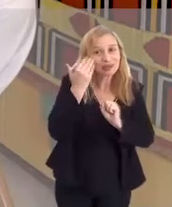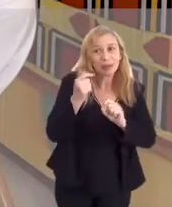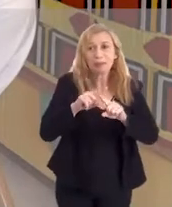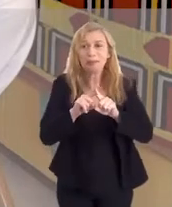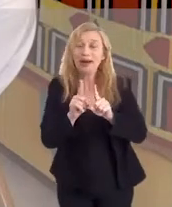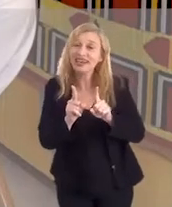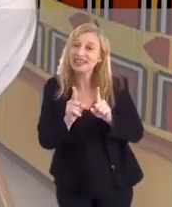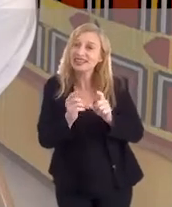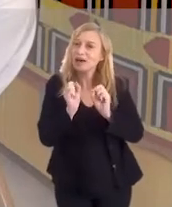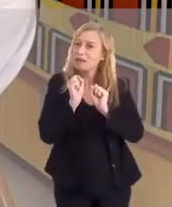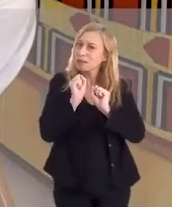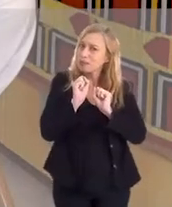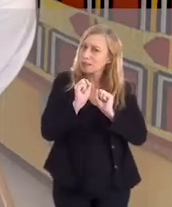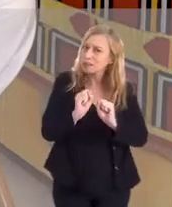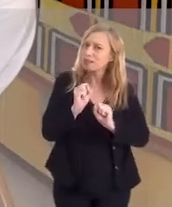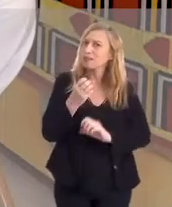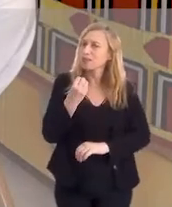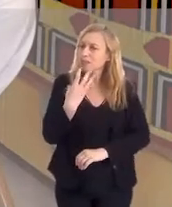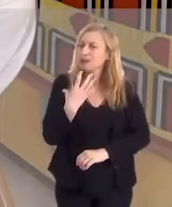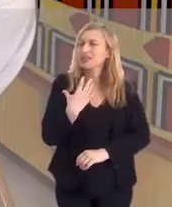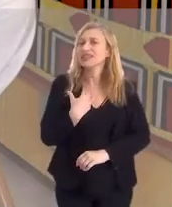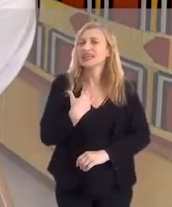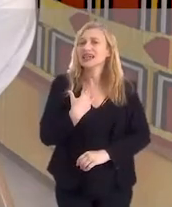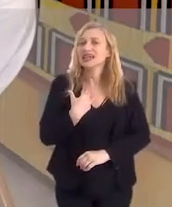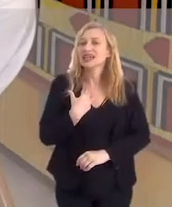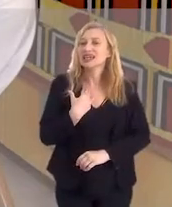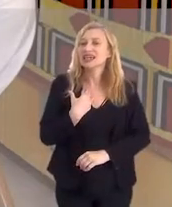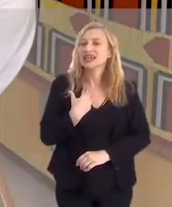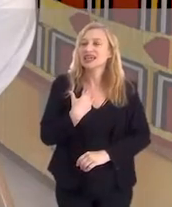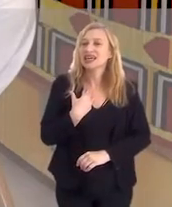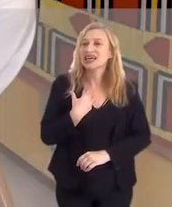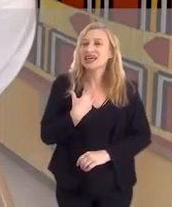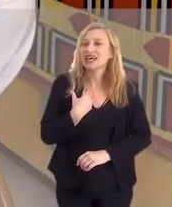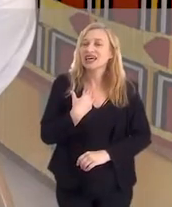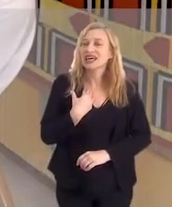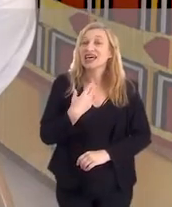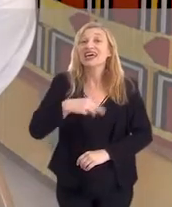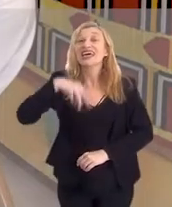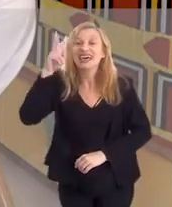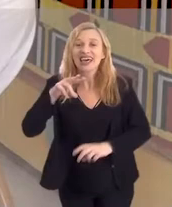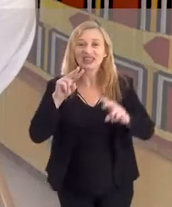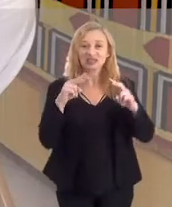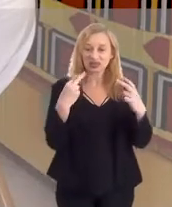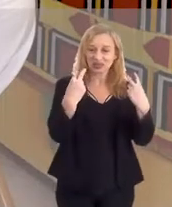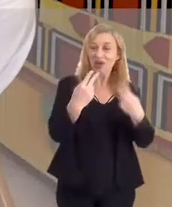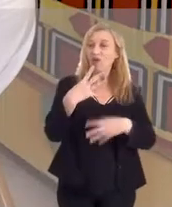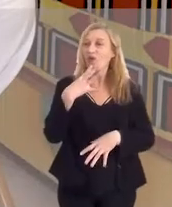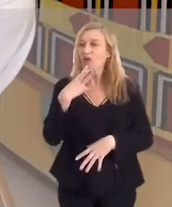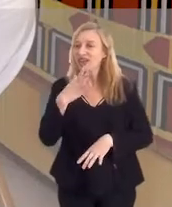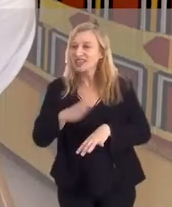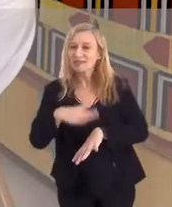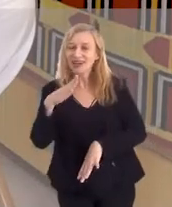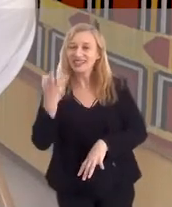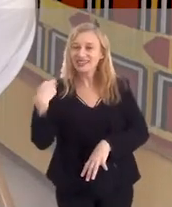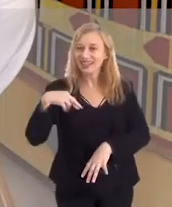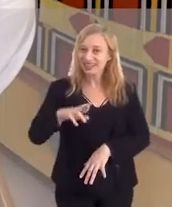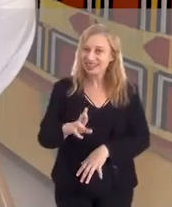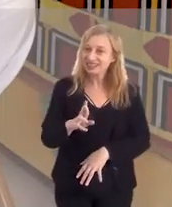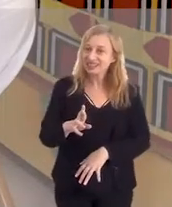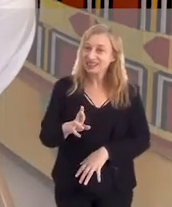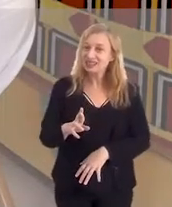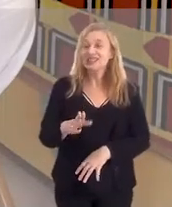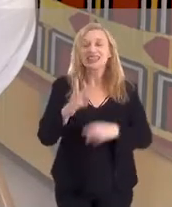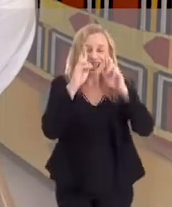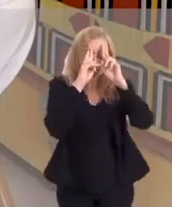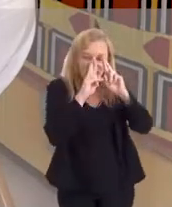podemos saber, mas é bom também para que quem nos assiste conheça um pouco mais dessa religião